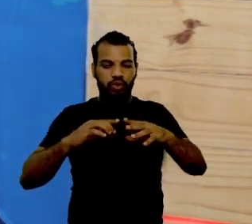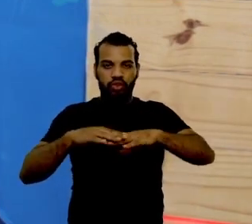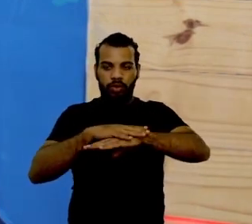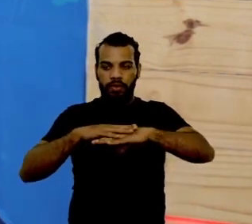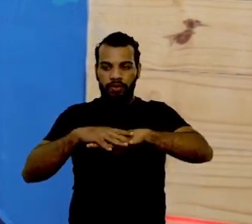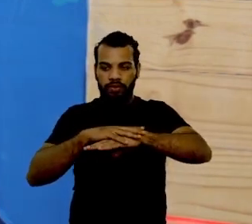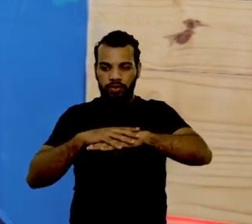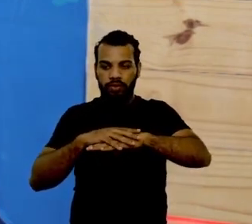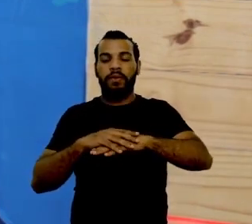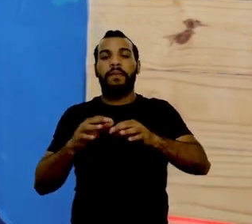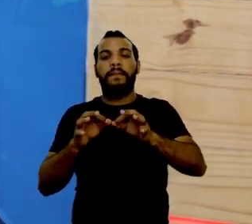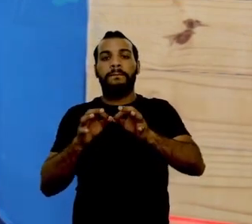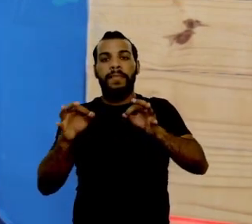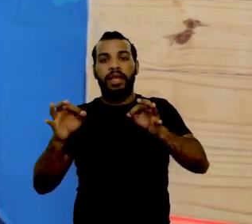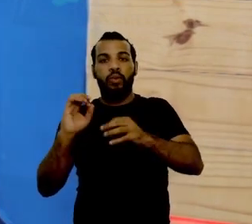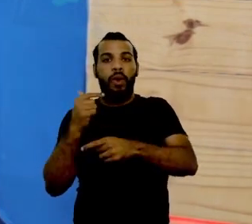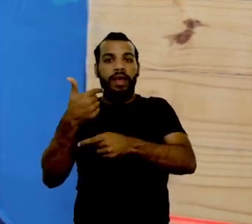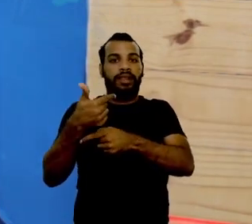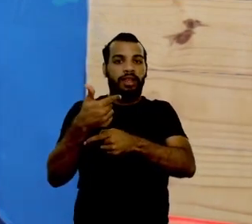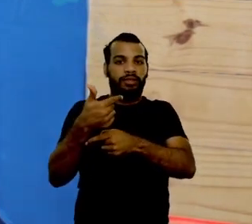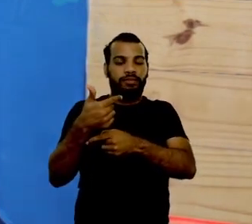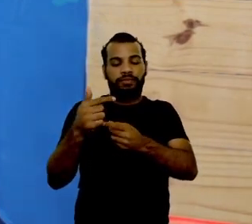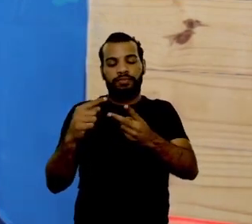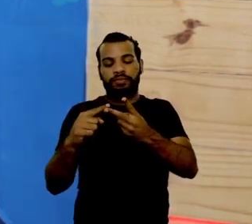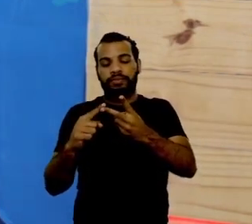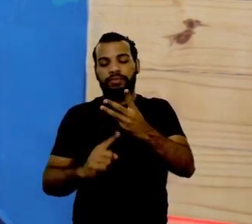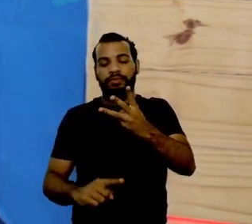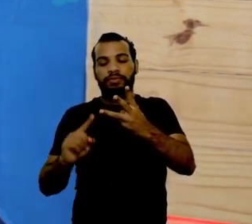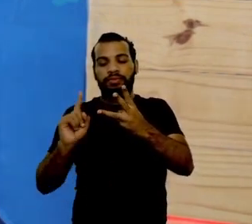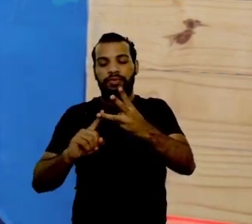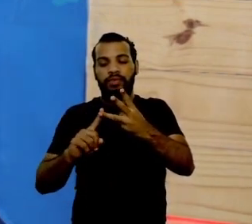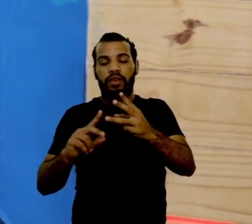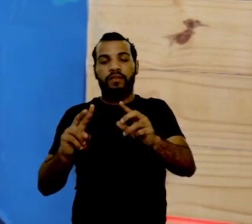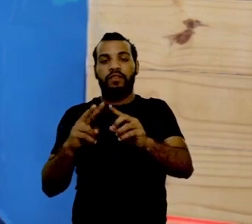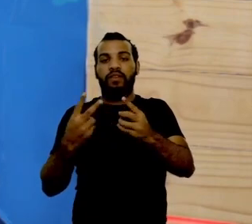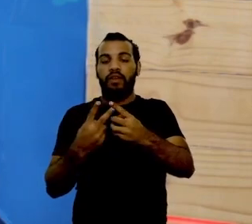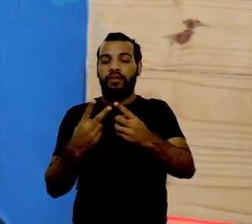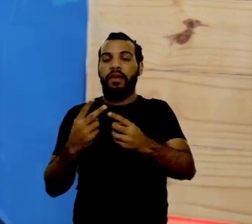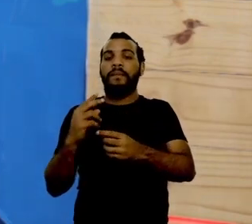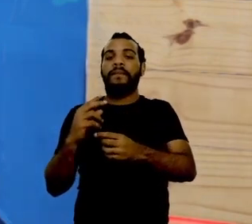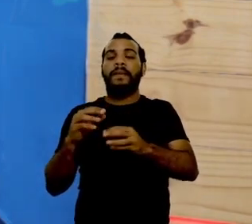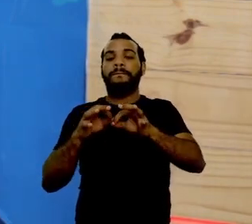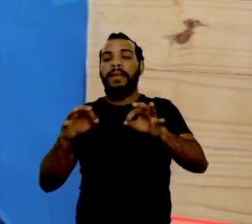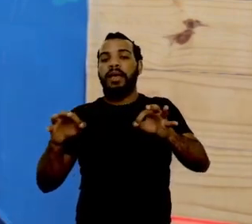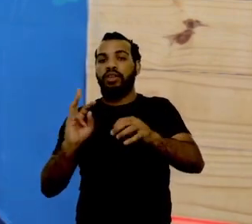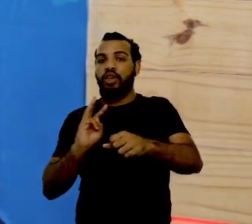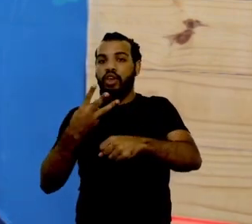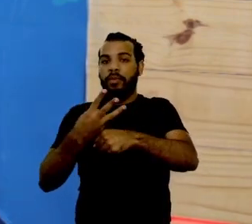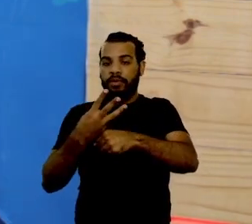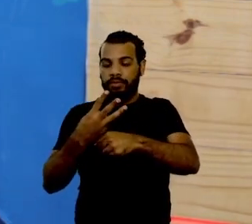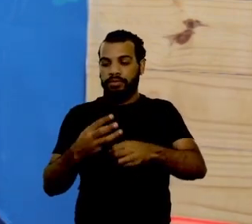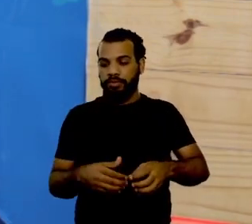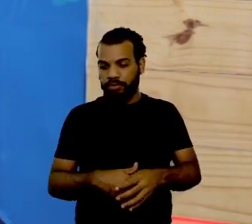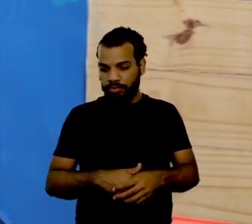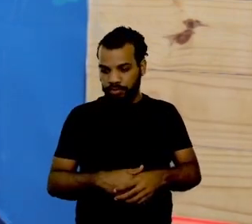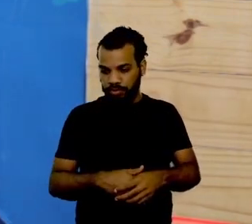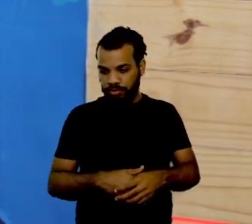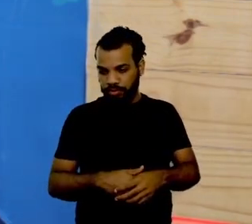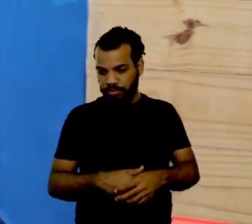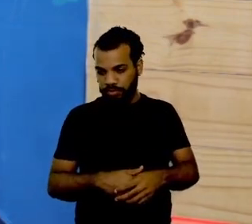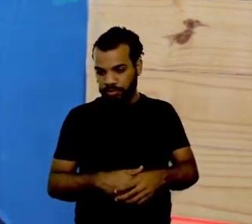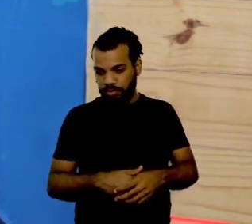superficial, metro quadrado e volumétrica, metro cúbico, que são 3 dimensões. Muito